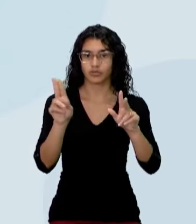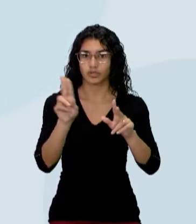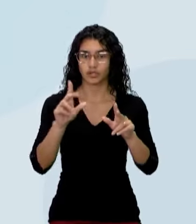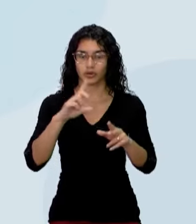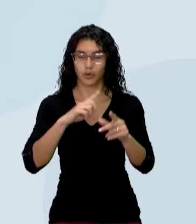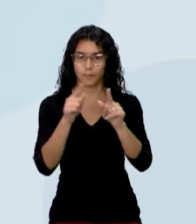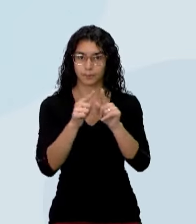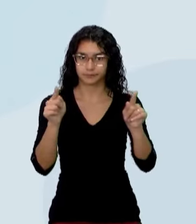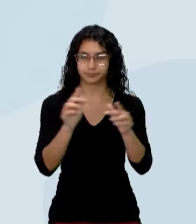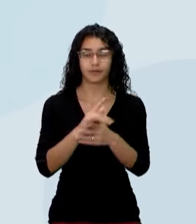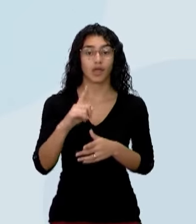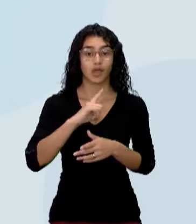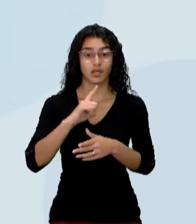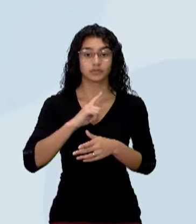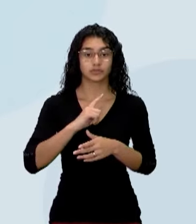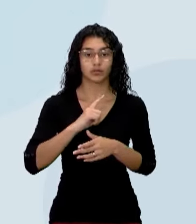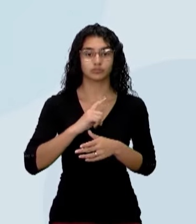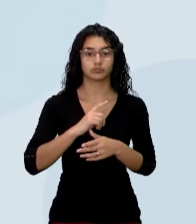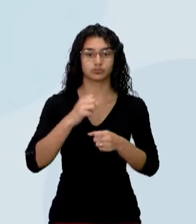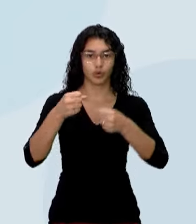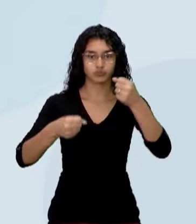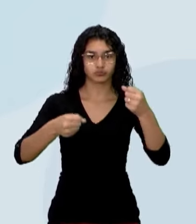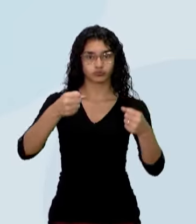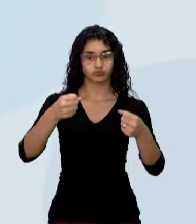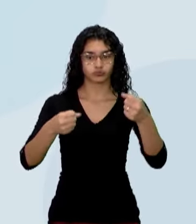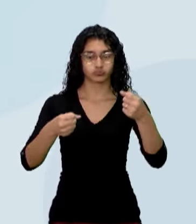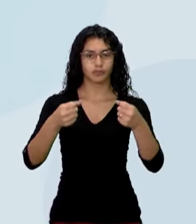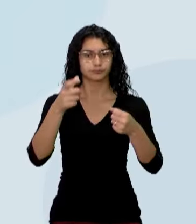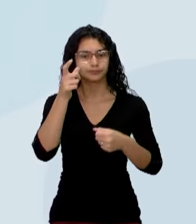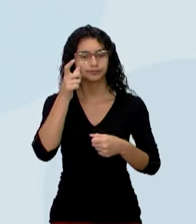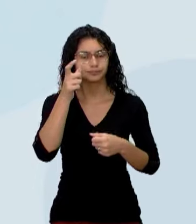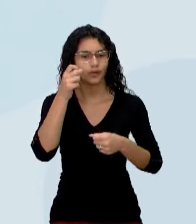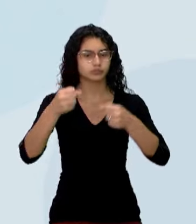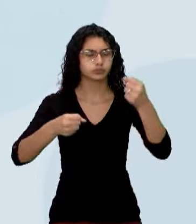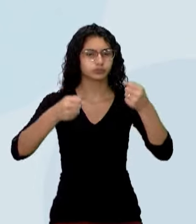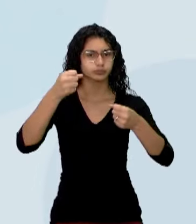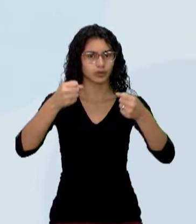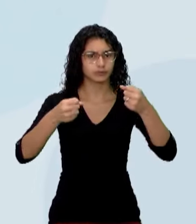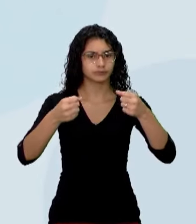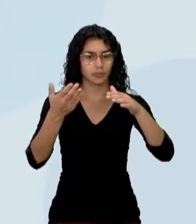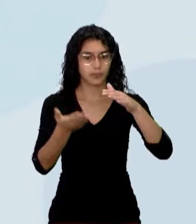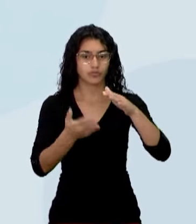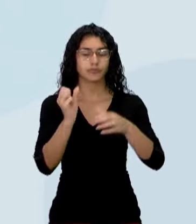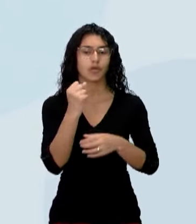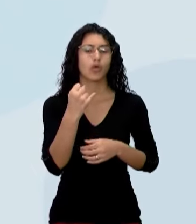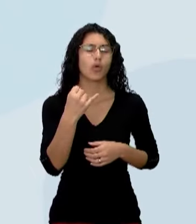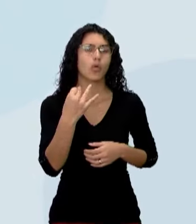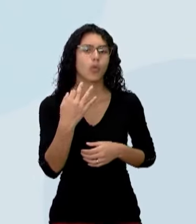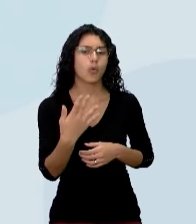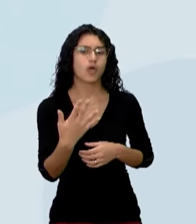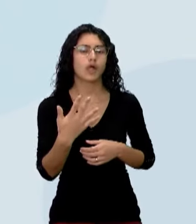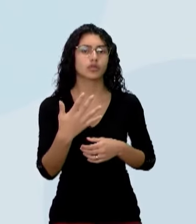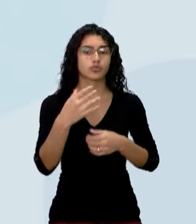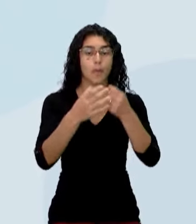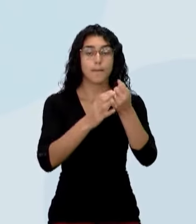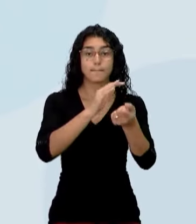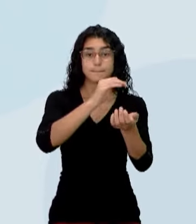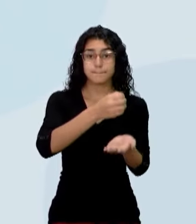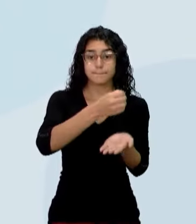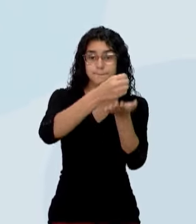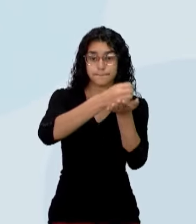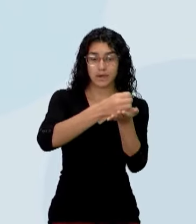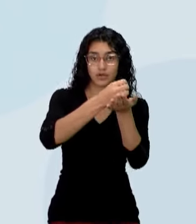medidas. Então, nós temos aí um caminhão, né? Observe no caminhão abaixo quantas toneladas de mercadorias